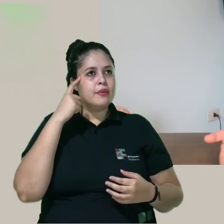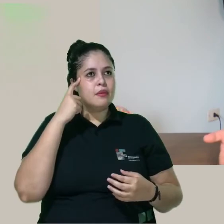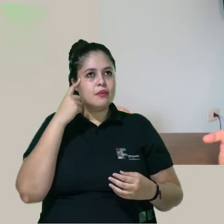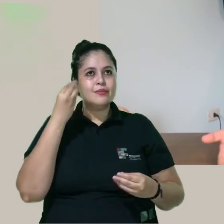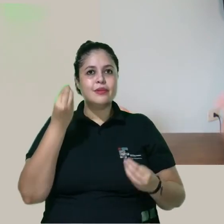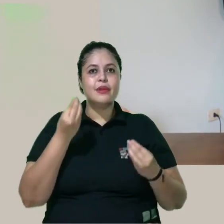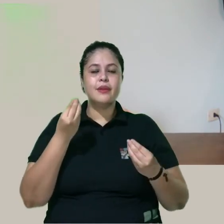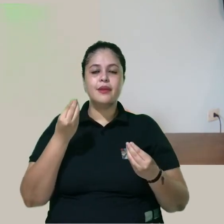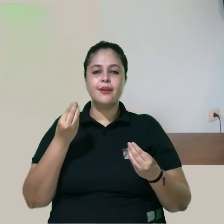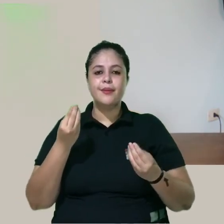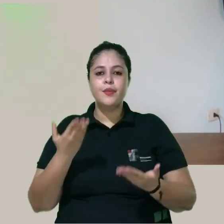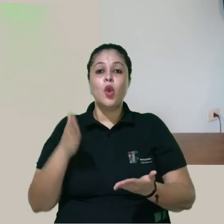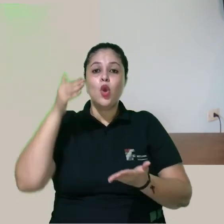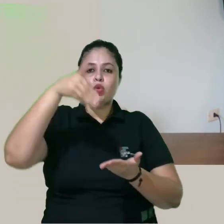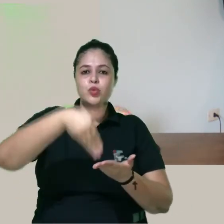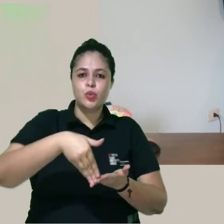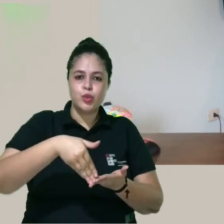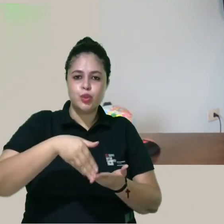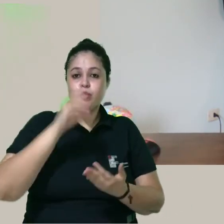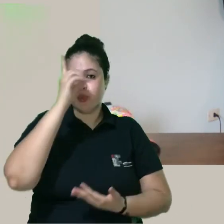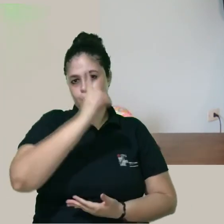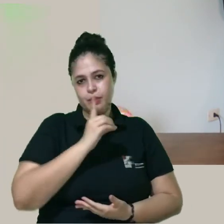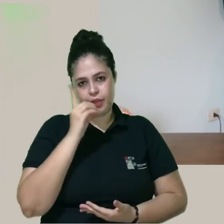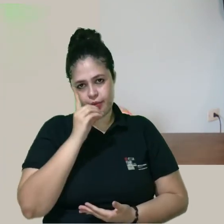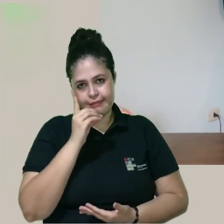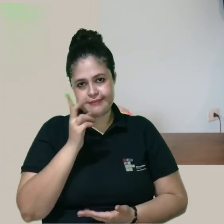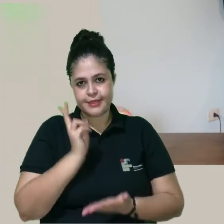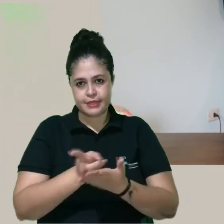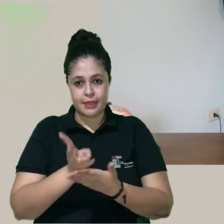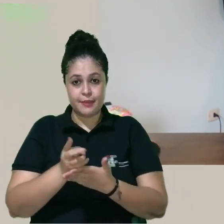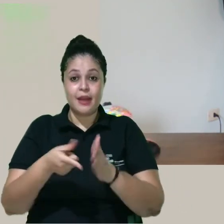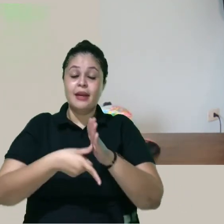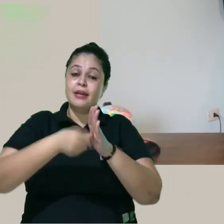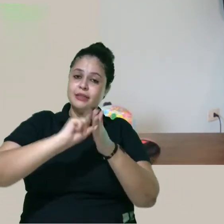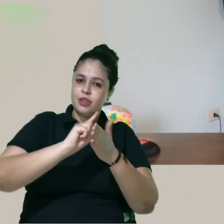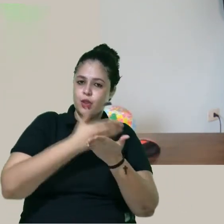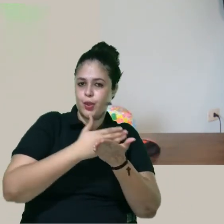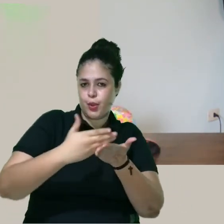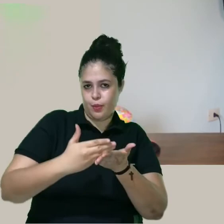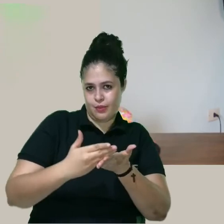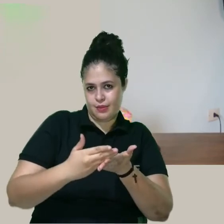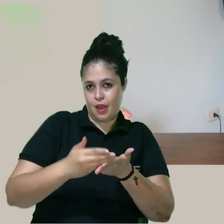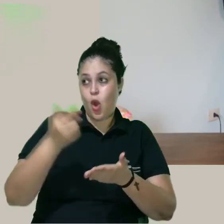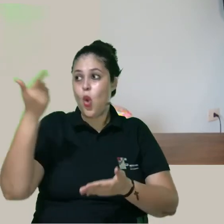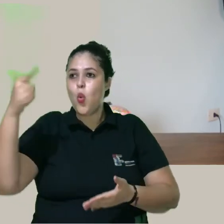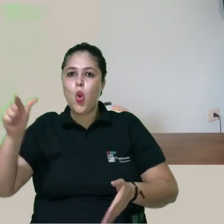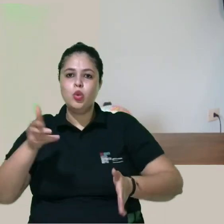o último, no caso, o último domingo, né? O domingo prévio ao início